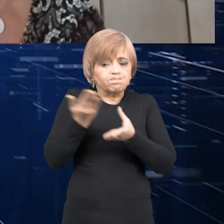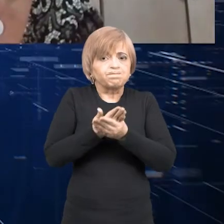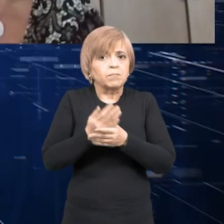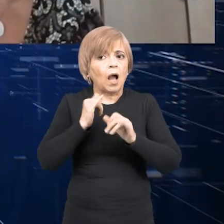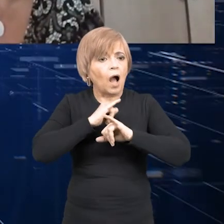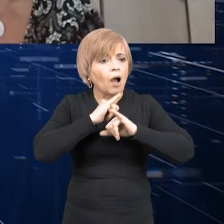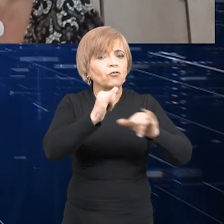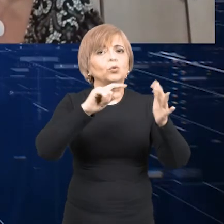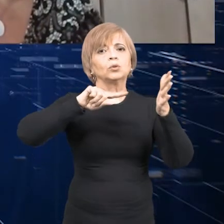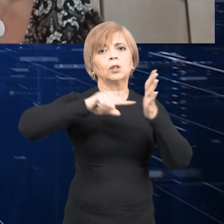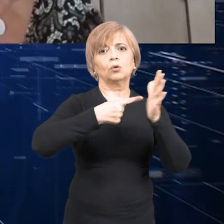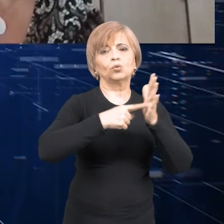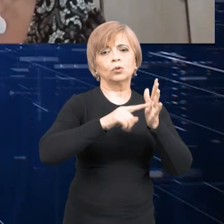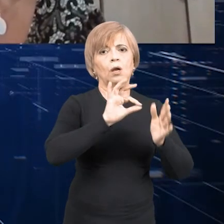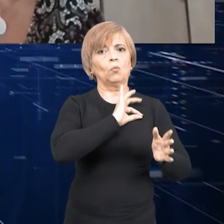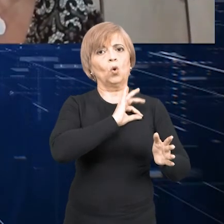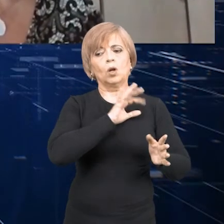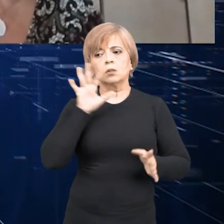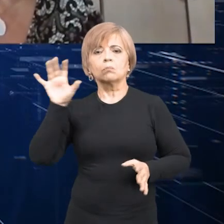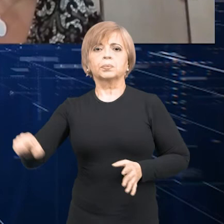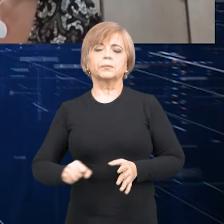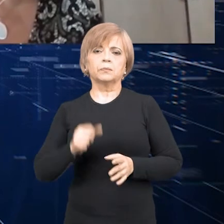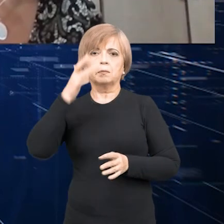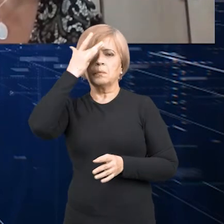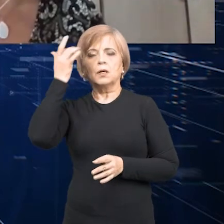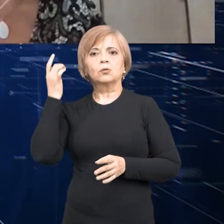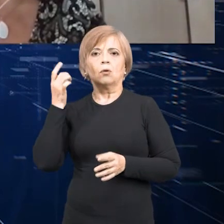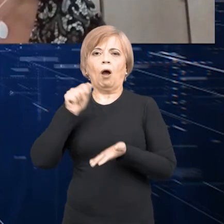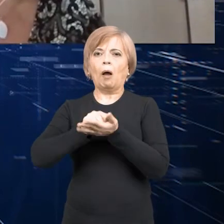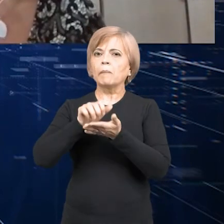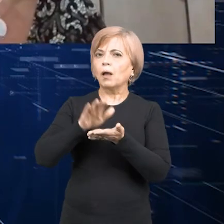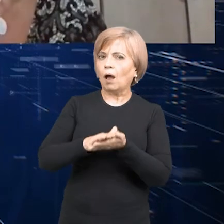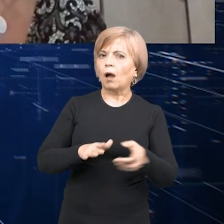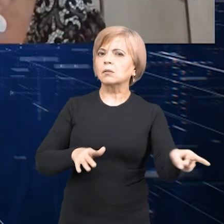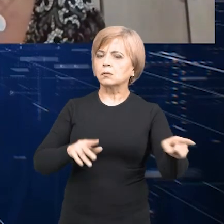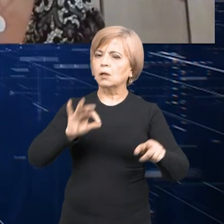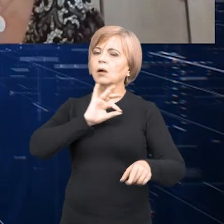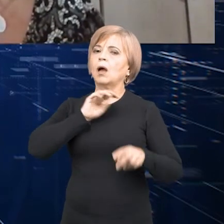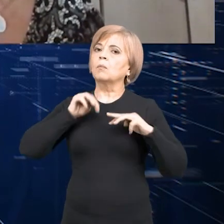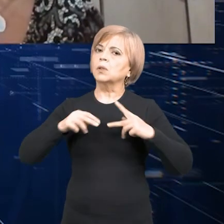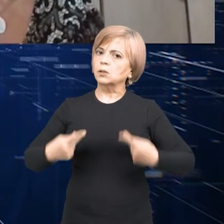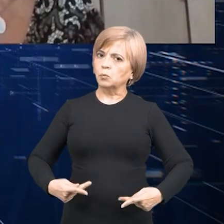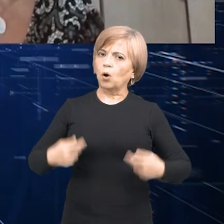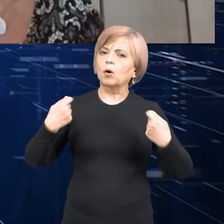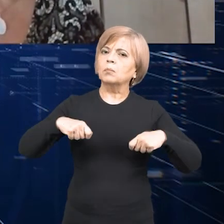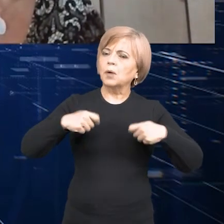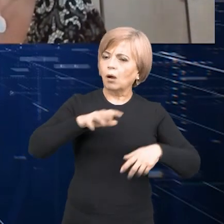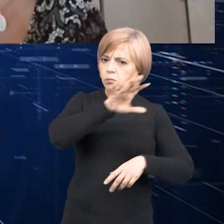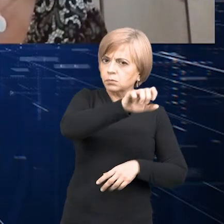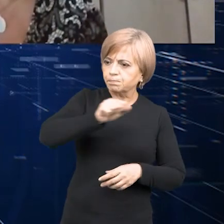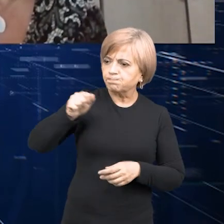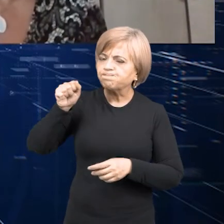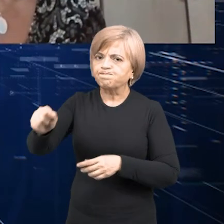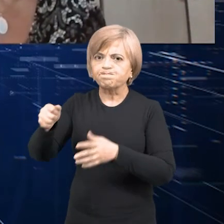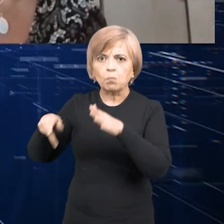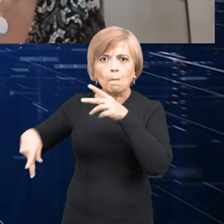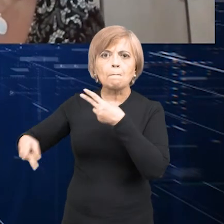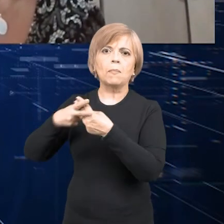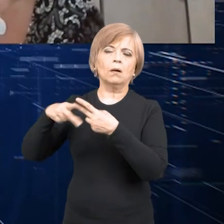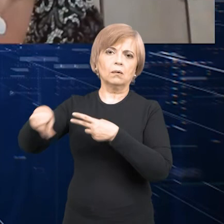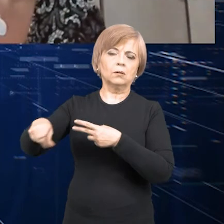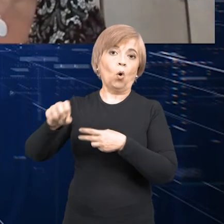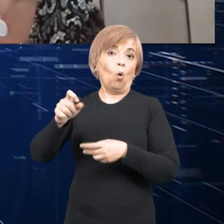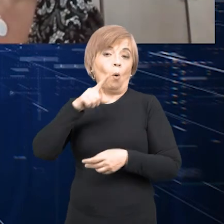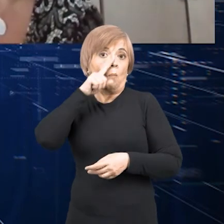possa, então, responsabilizar o agressor, como, por exemplo, no caso das ameaças. Né, do crime de ameaça, da ameaça